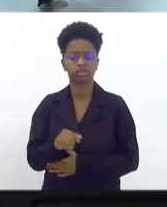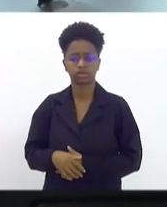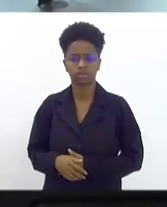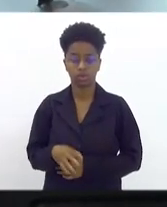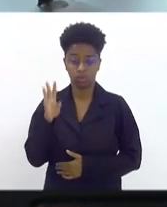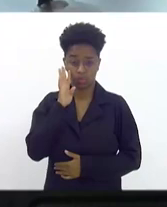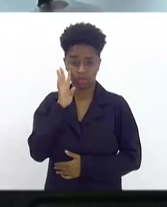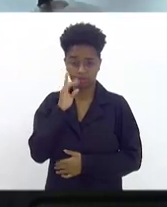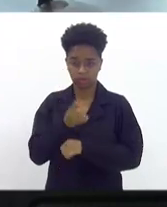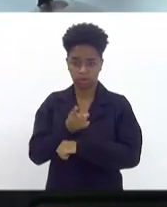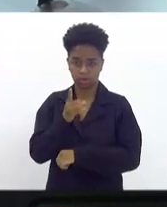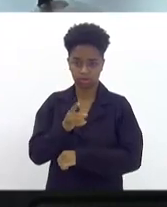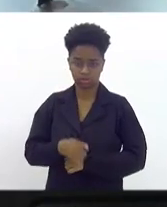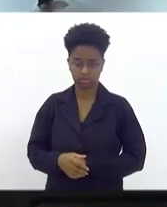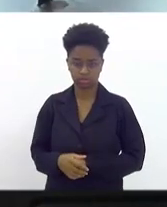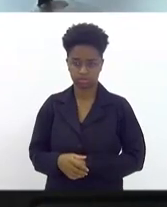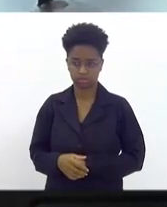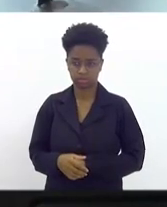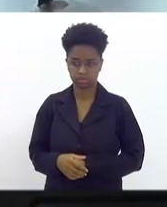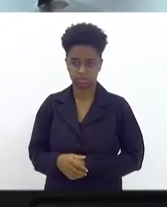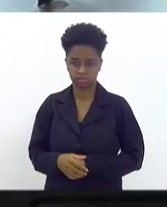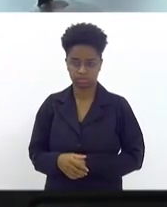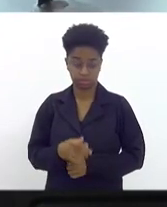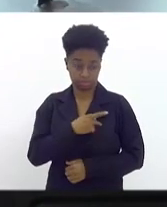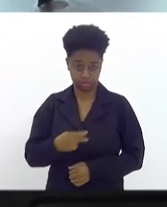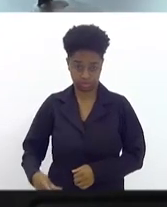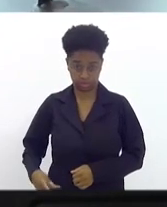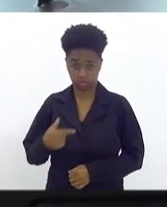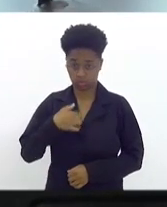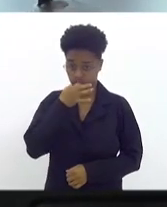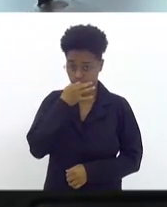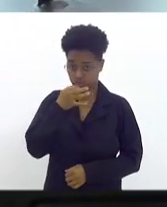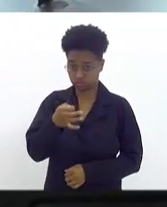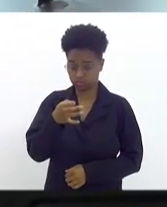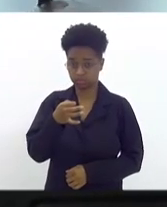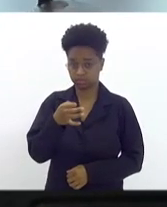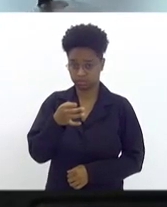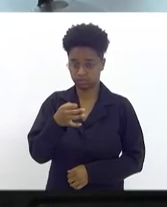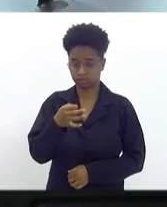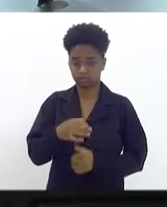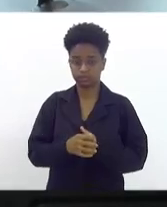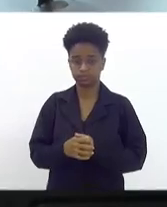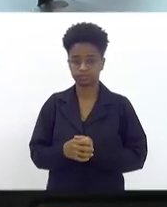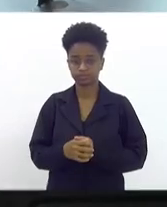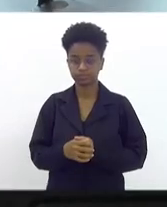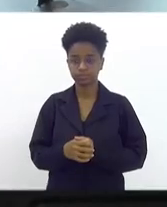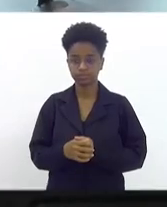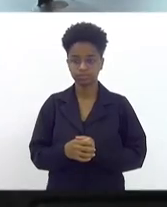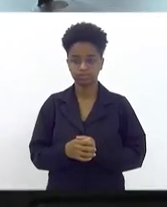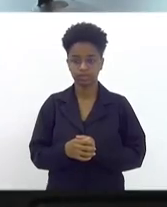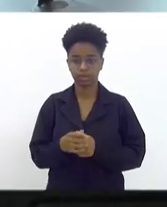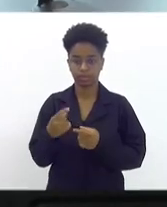para quarta-feira, uma hora. Presidente, só uma sugestão aqui, só complementando o que o deputado Carlos Macedo falou, claro, né?